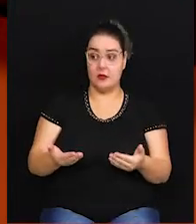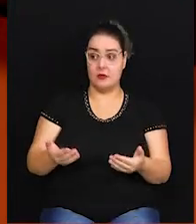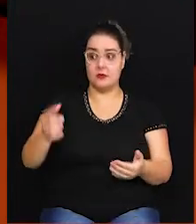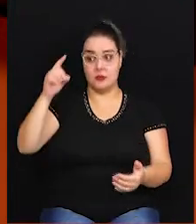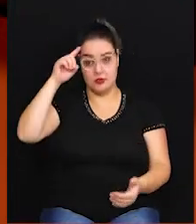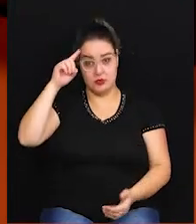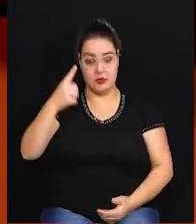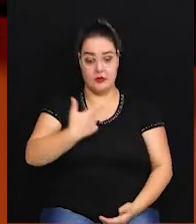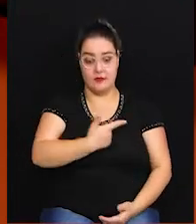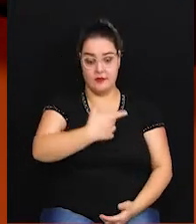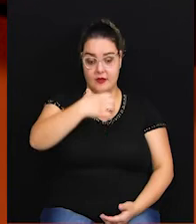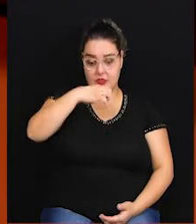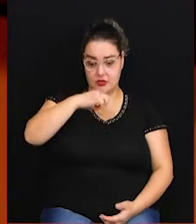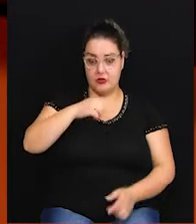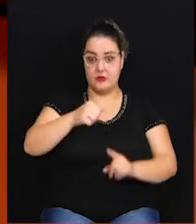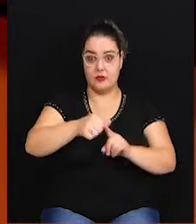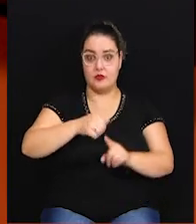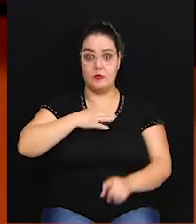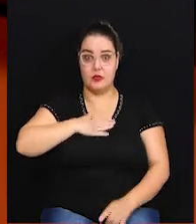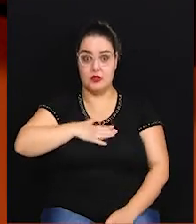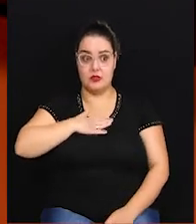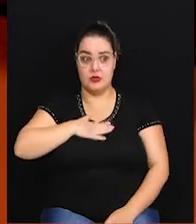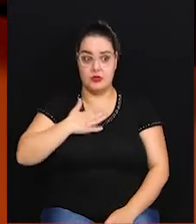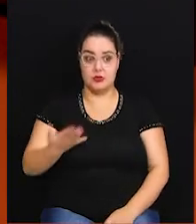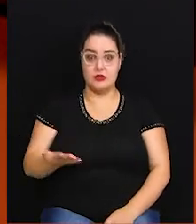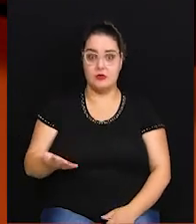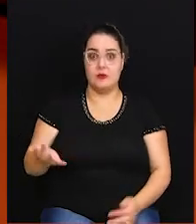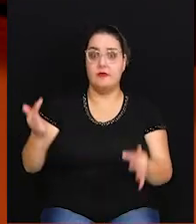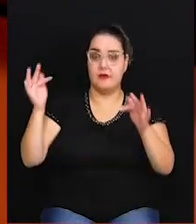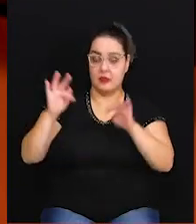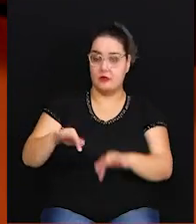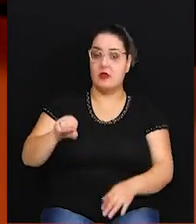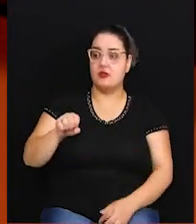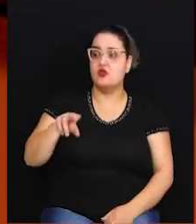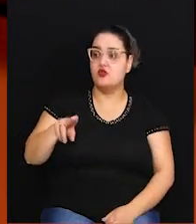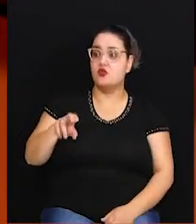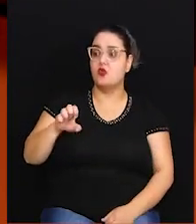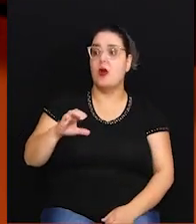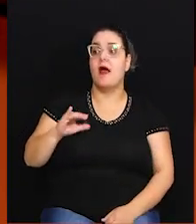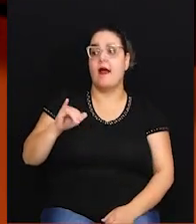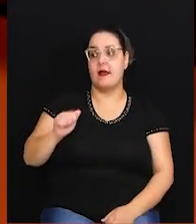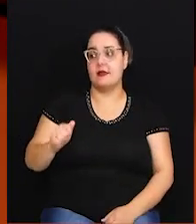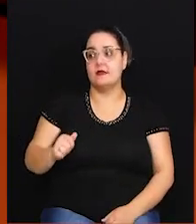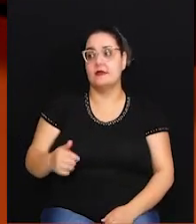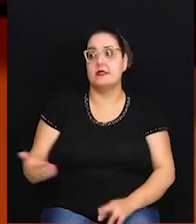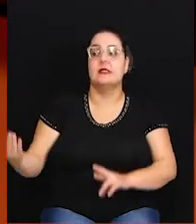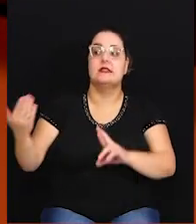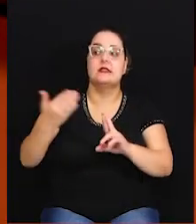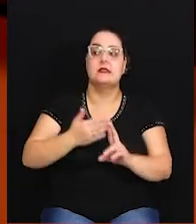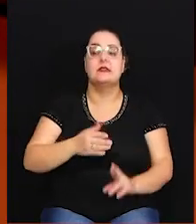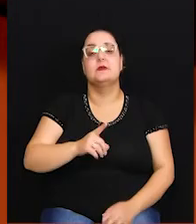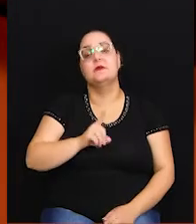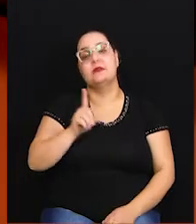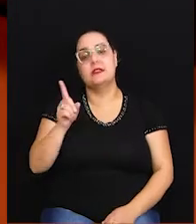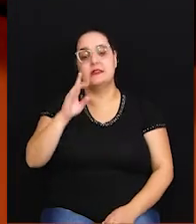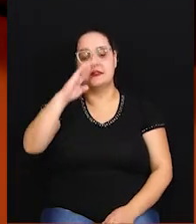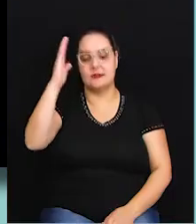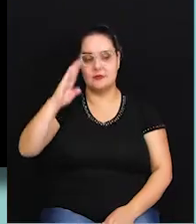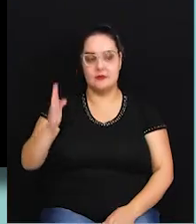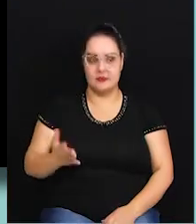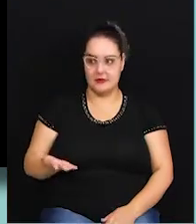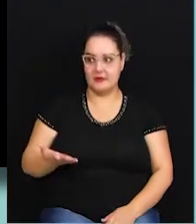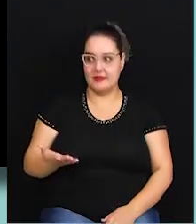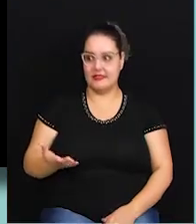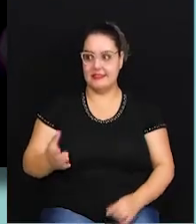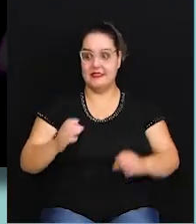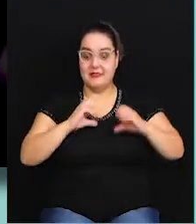agora, a partir de 29 de agosto, final... Na Suécia, vocês estarão representando o Brasil em Estocolmo. Como é que está o coração?